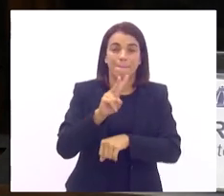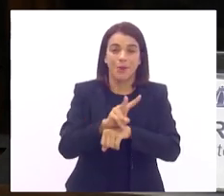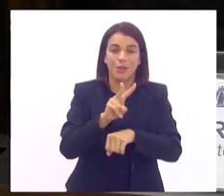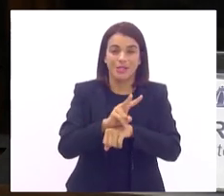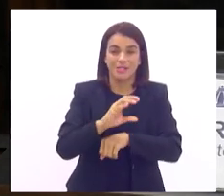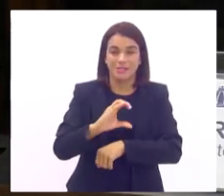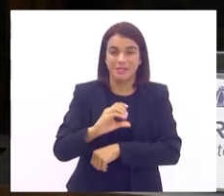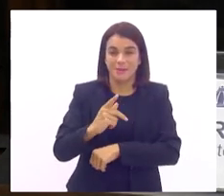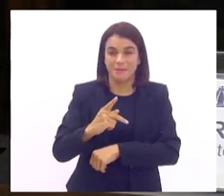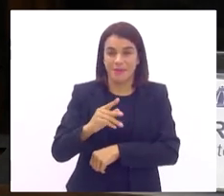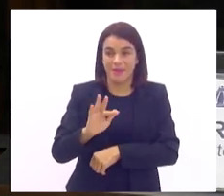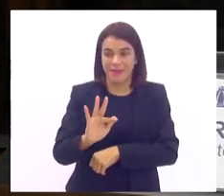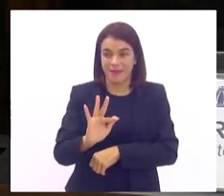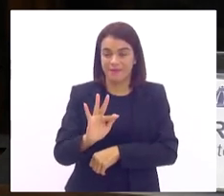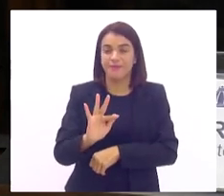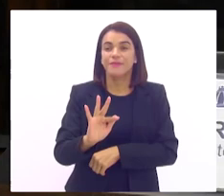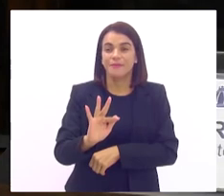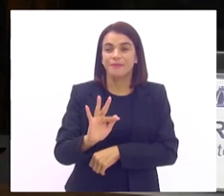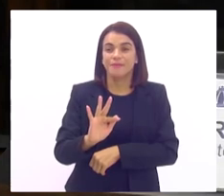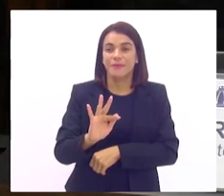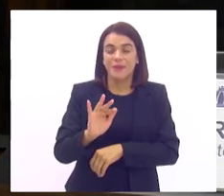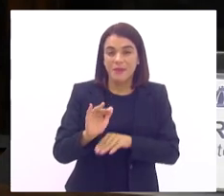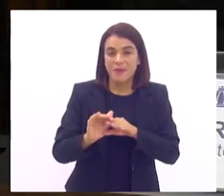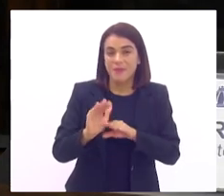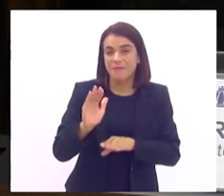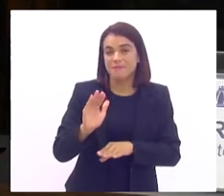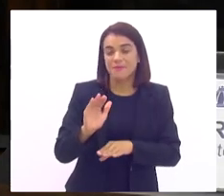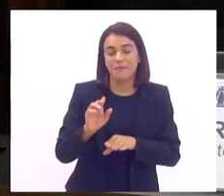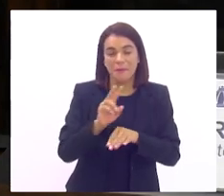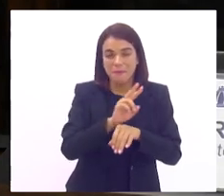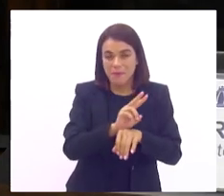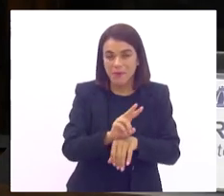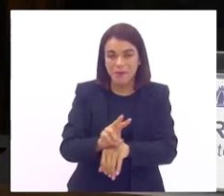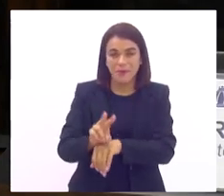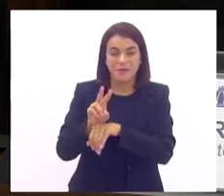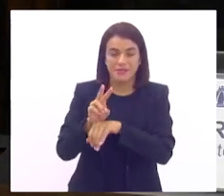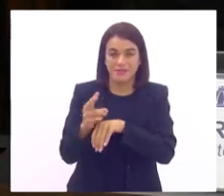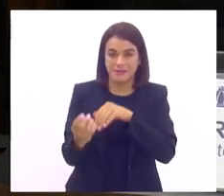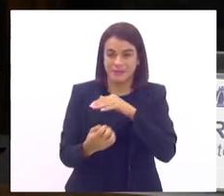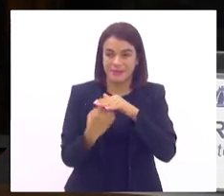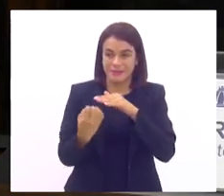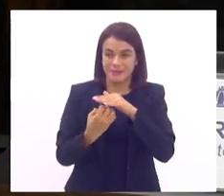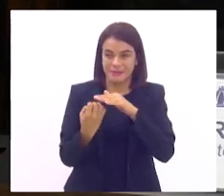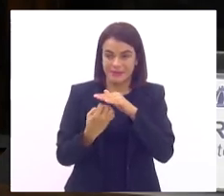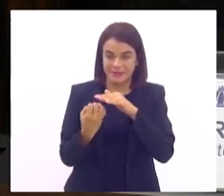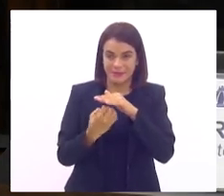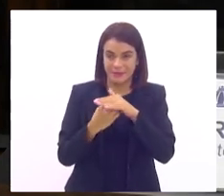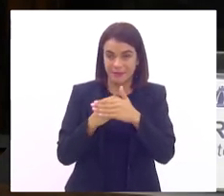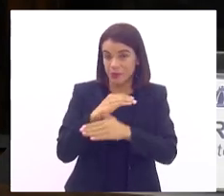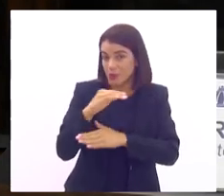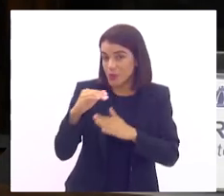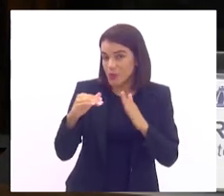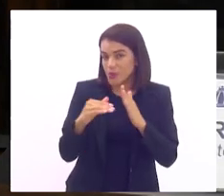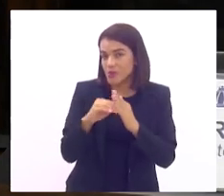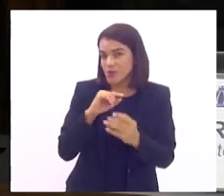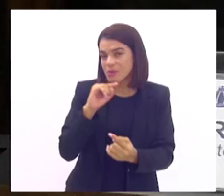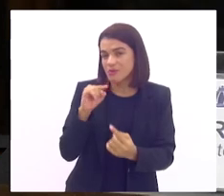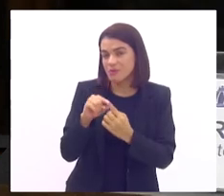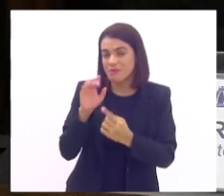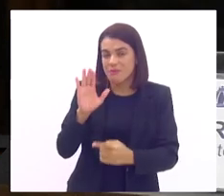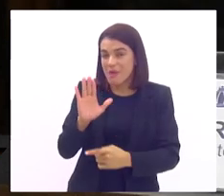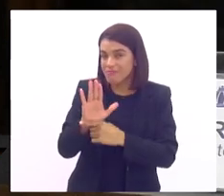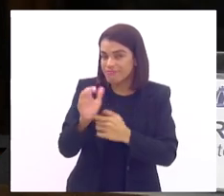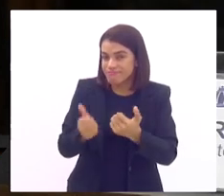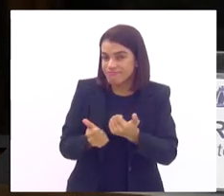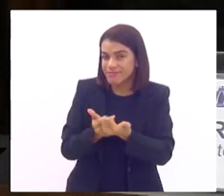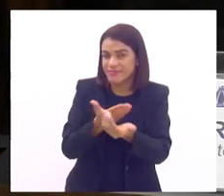CPF, não é? E vamos também desenvolver o monitoramento empresarial. Tudo isso para favorecer